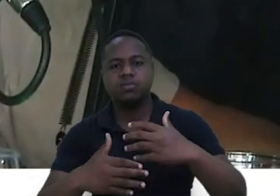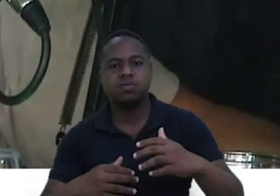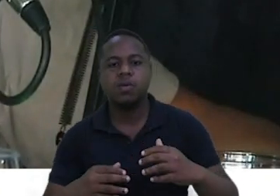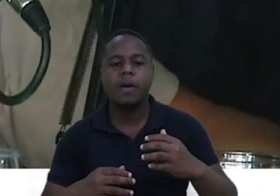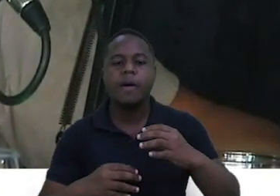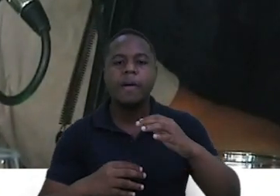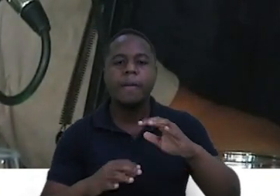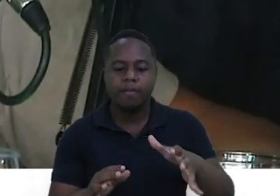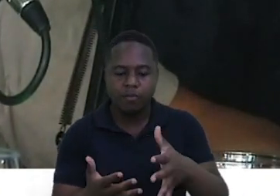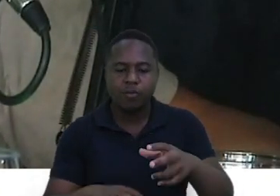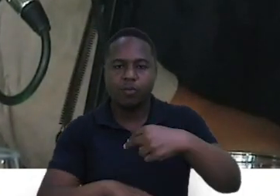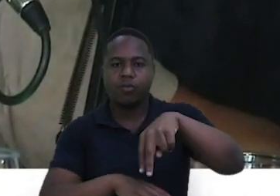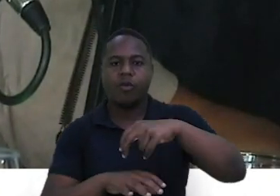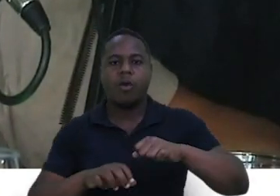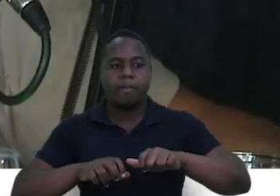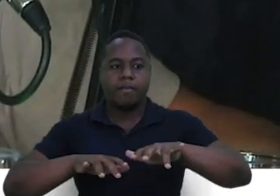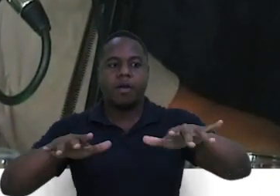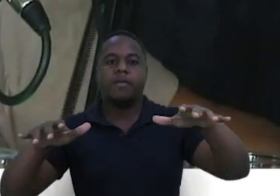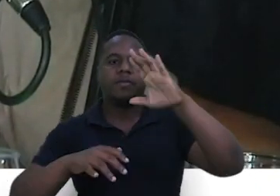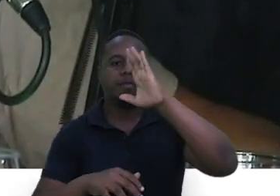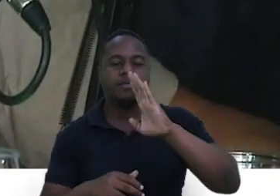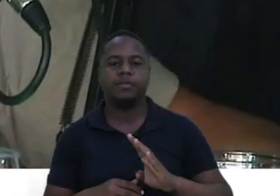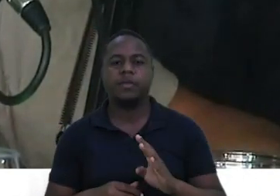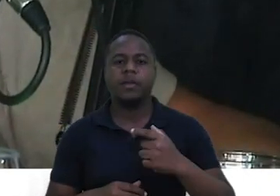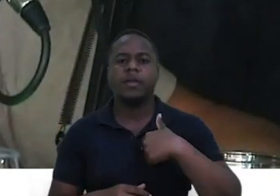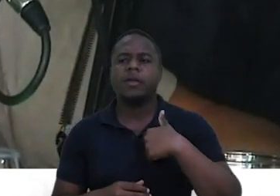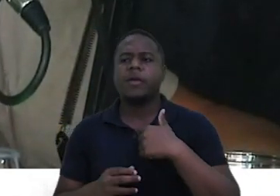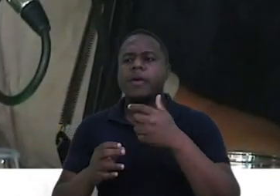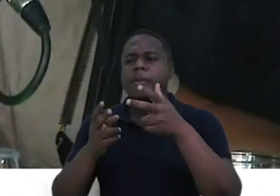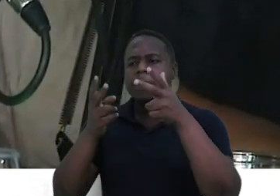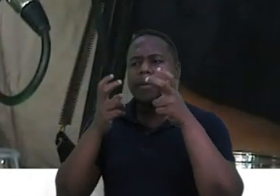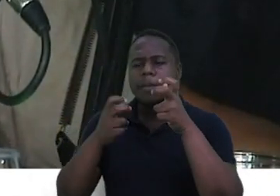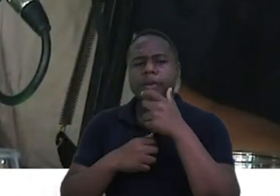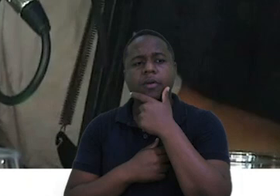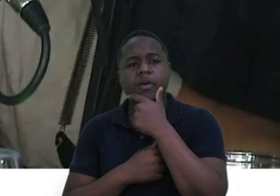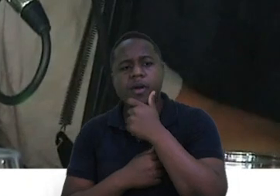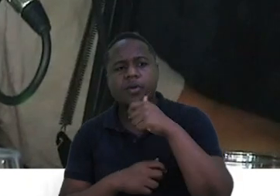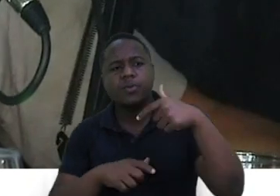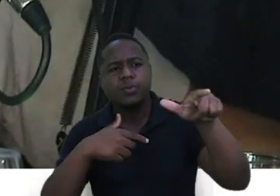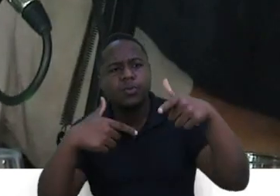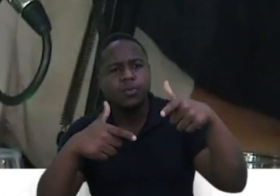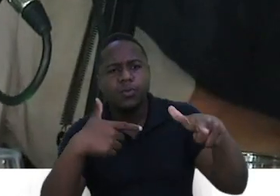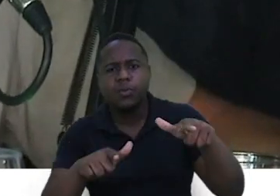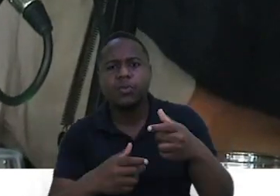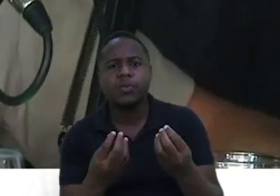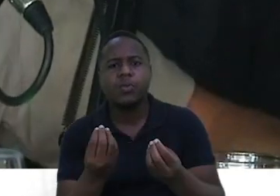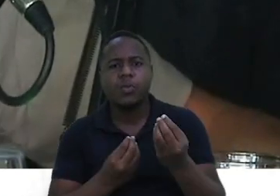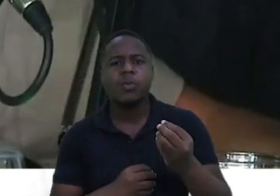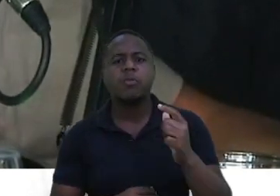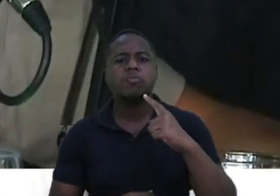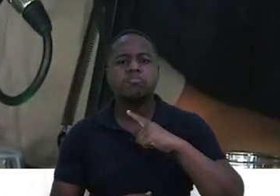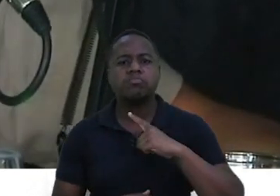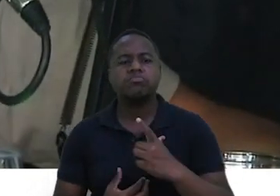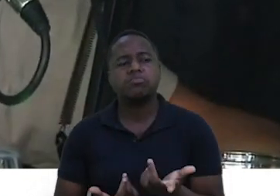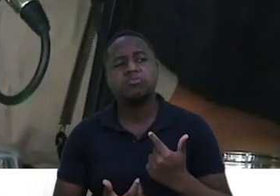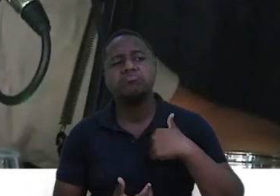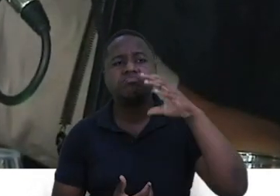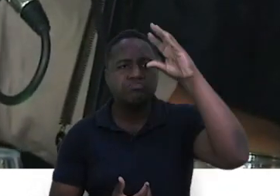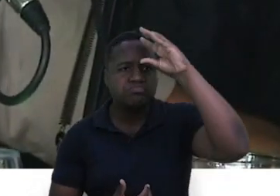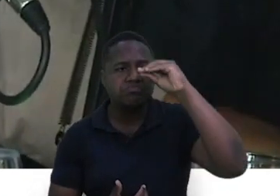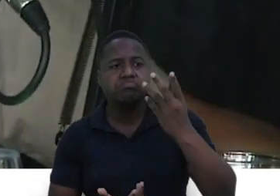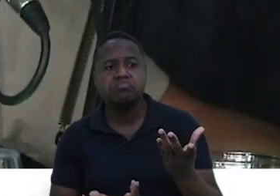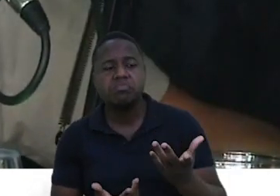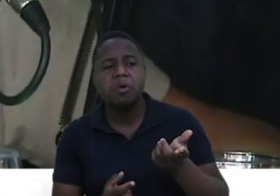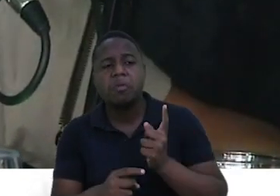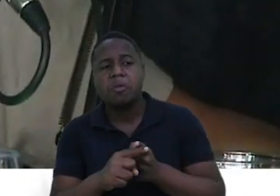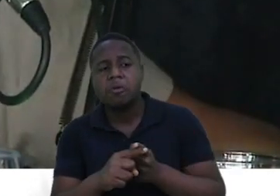disseminação do forró pelo Brasil, eu comecei a perceber que tinha mais formas de se dançar forró. E aí eu falei, por que não? Vamos ver